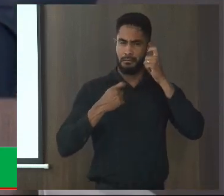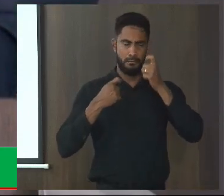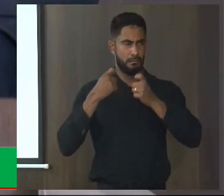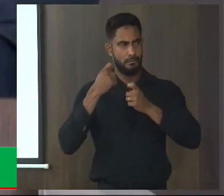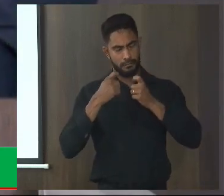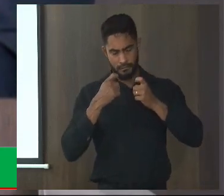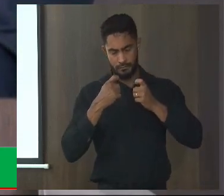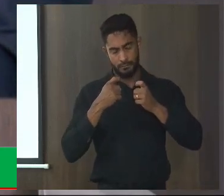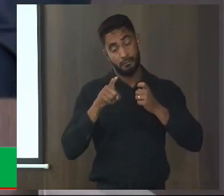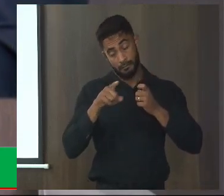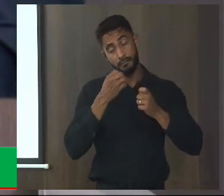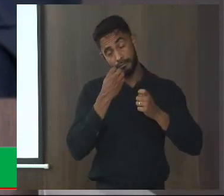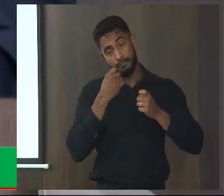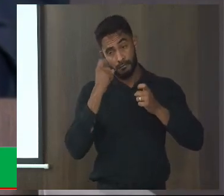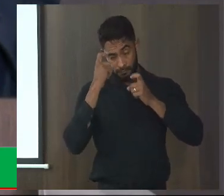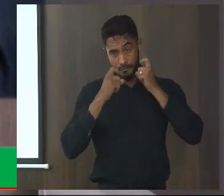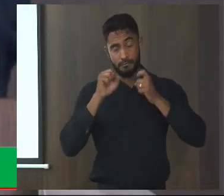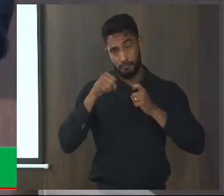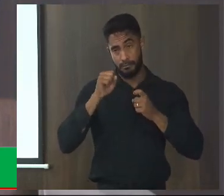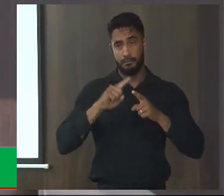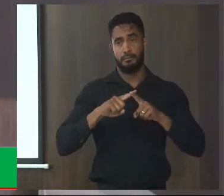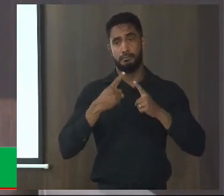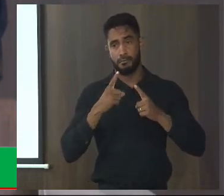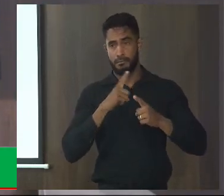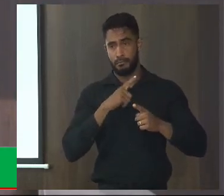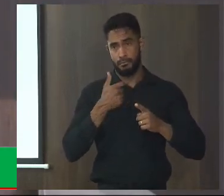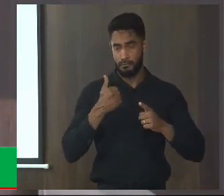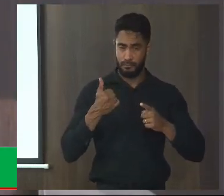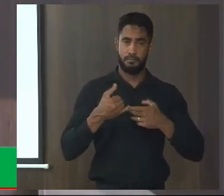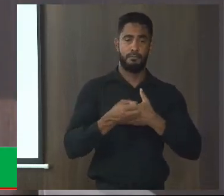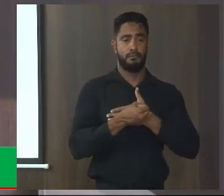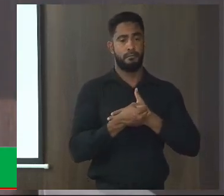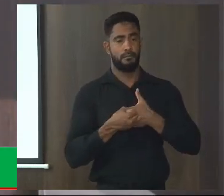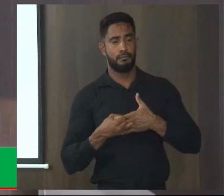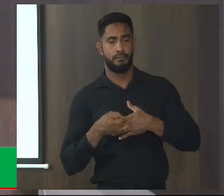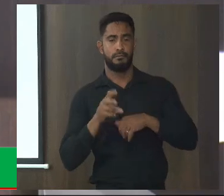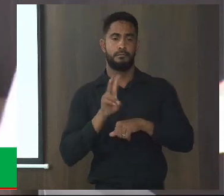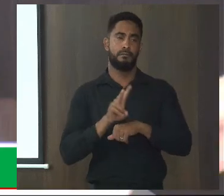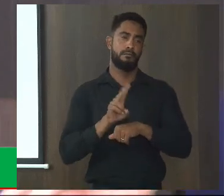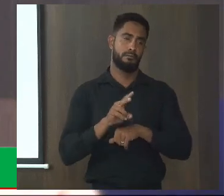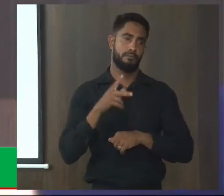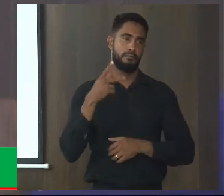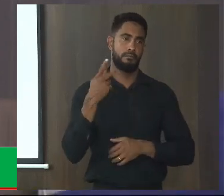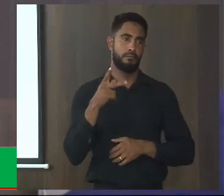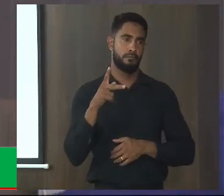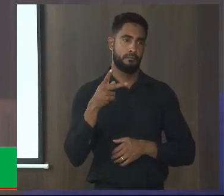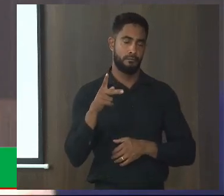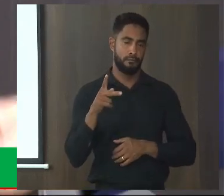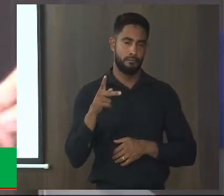senhor, é pertinente, mas nós não temos estrutura para fazer essa fiscalização